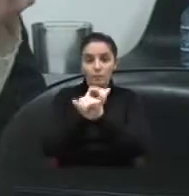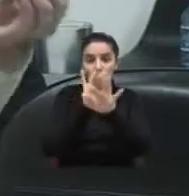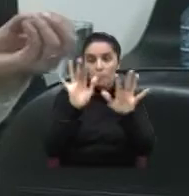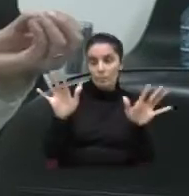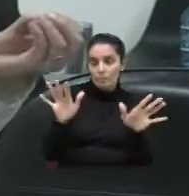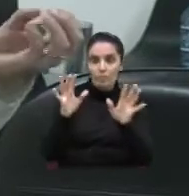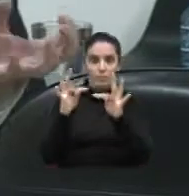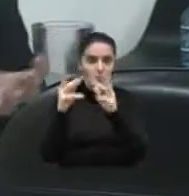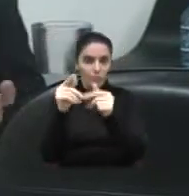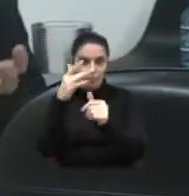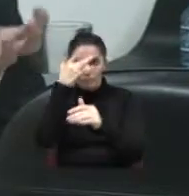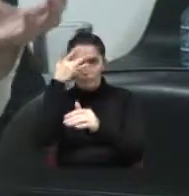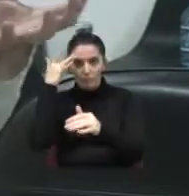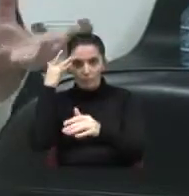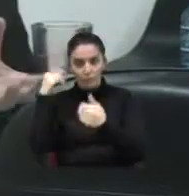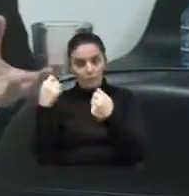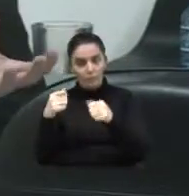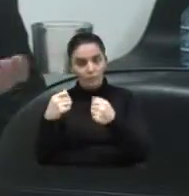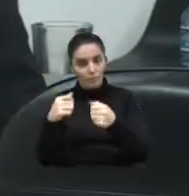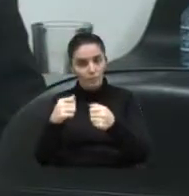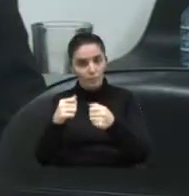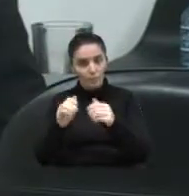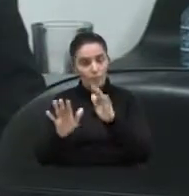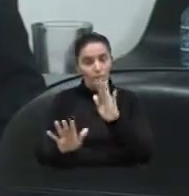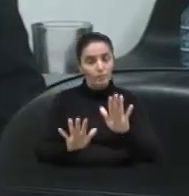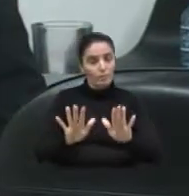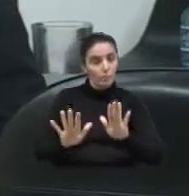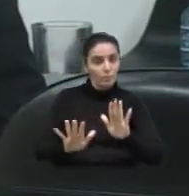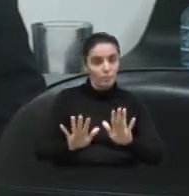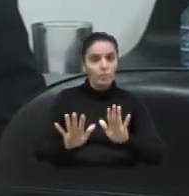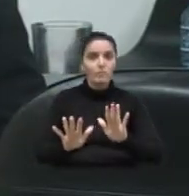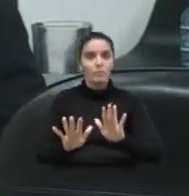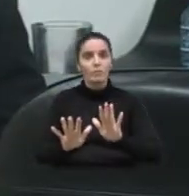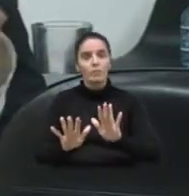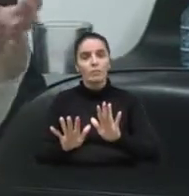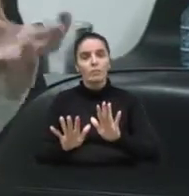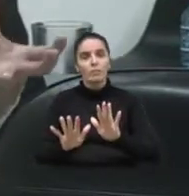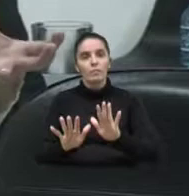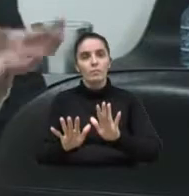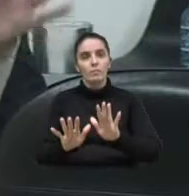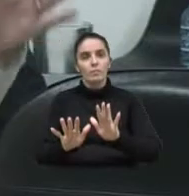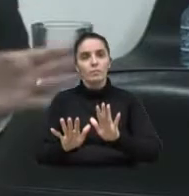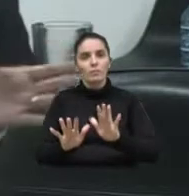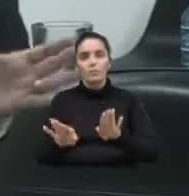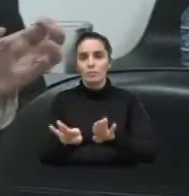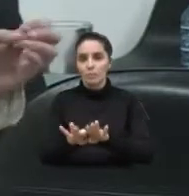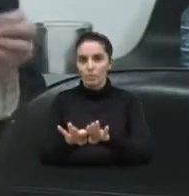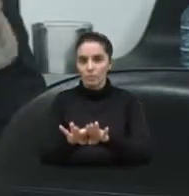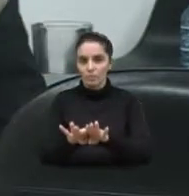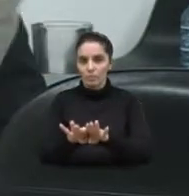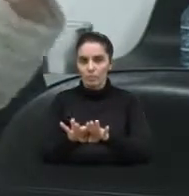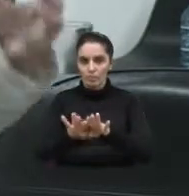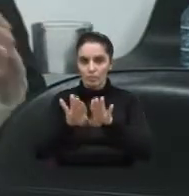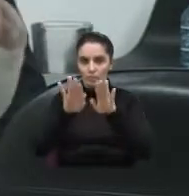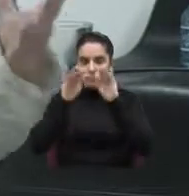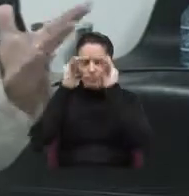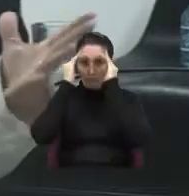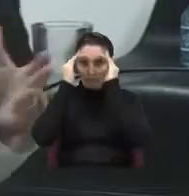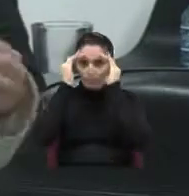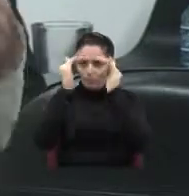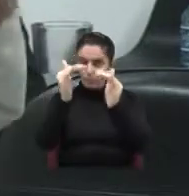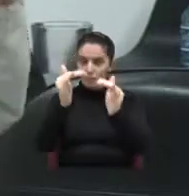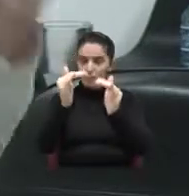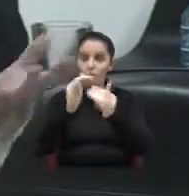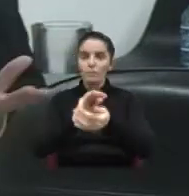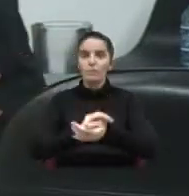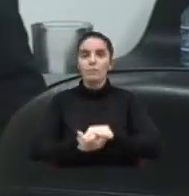essa informação com um pouco mais de cuidado e com bastante respeito, porque, às vezes, nesse ânimo